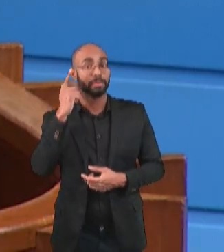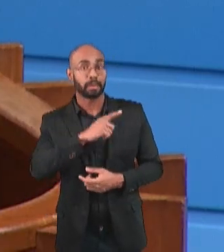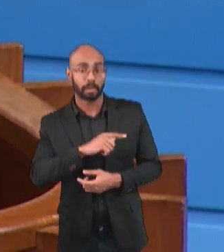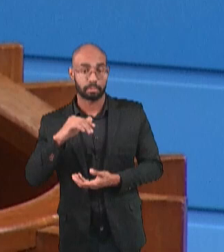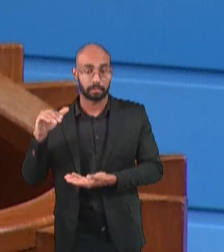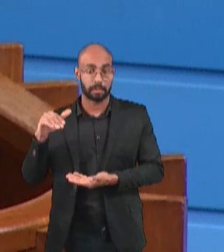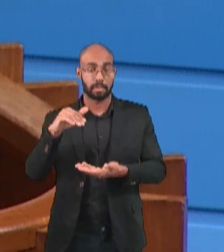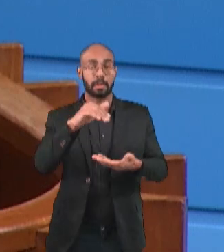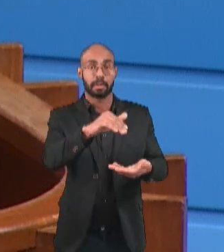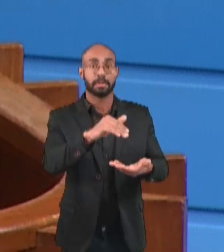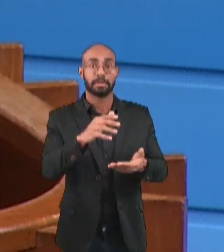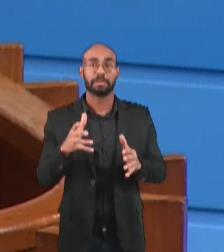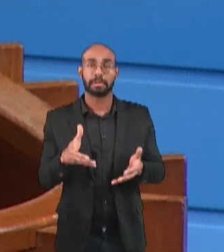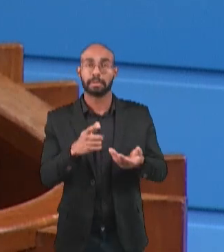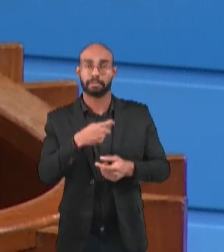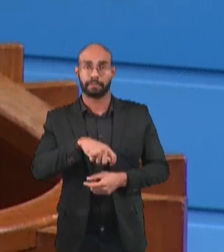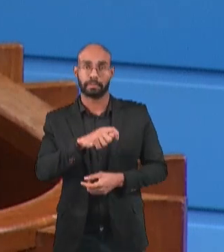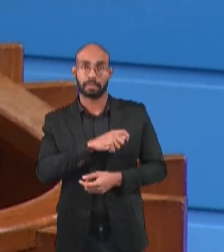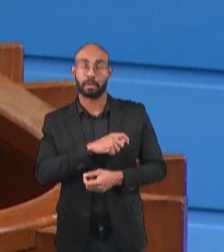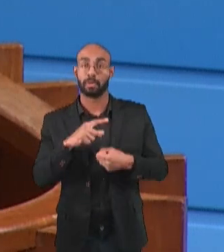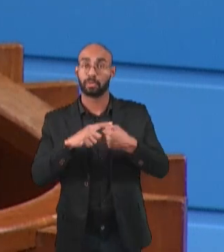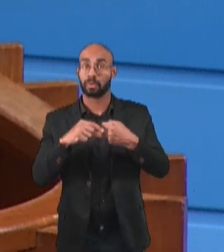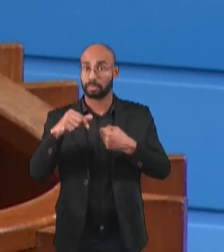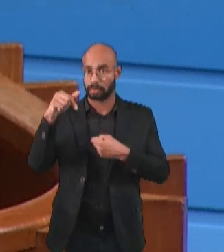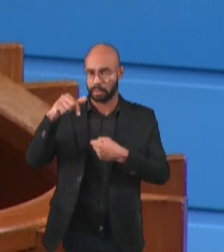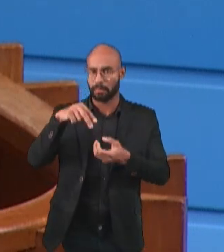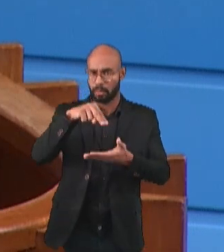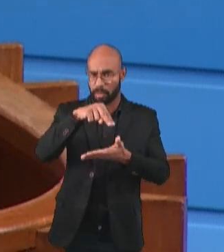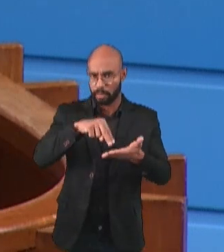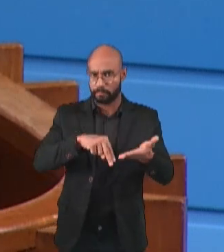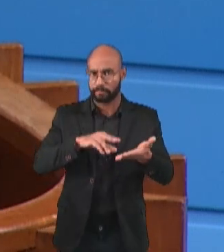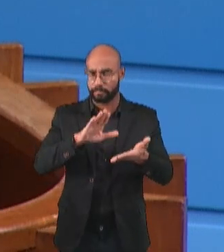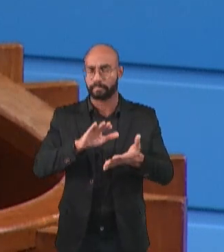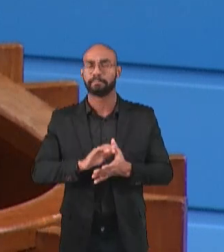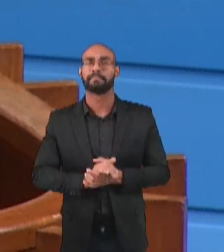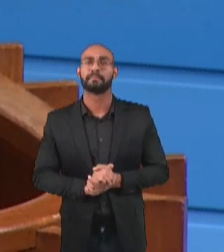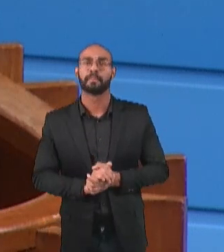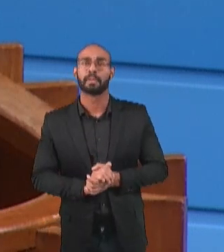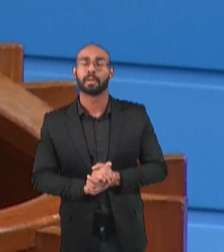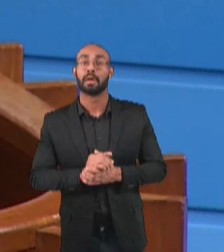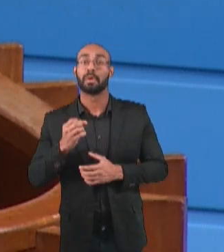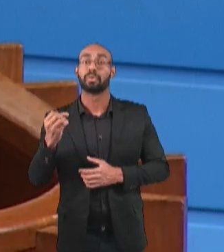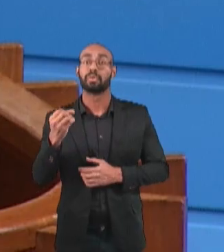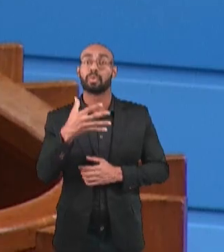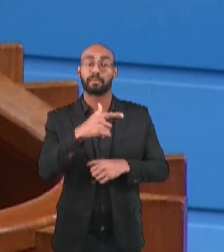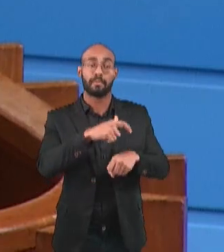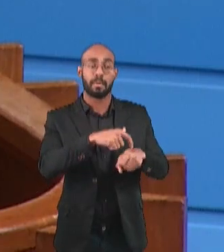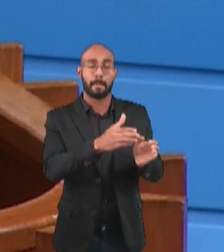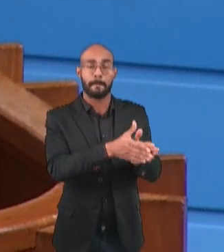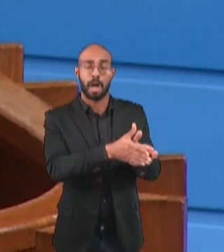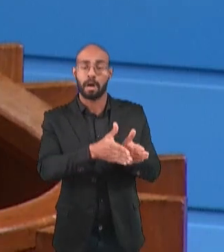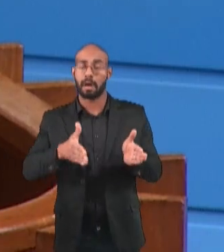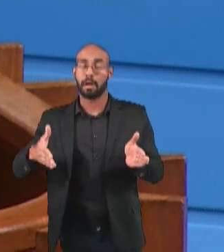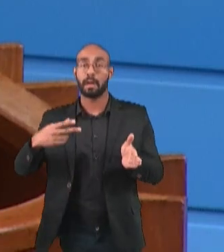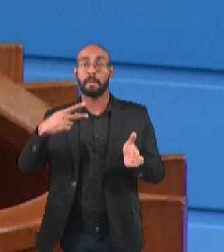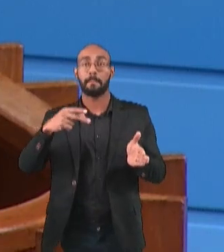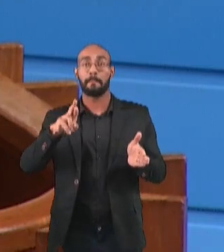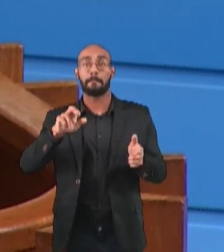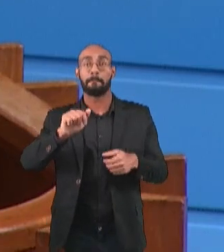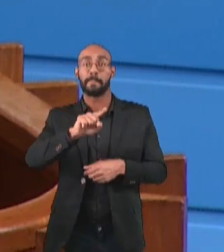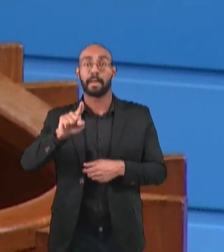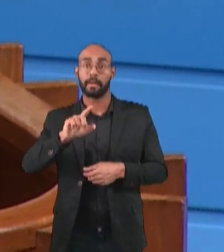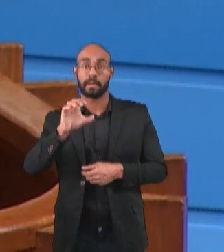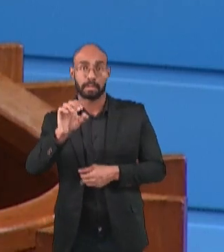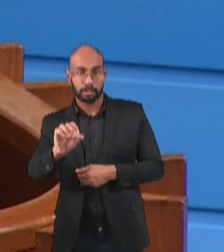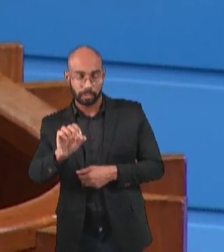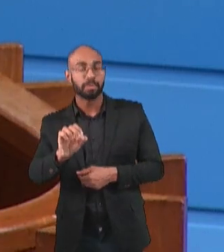de incentivo fiscal. Artigo 7º, vou ler para vocês aqui. Novo prazo para a contribuição do Fundersul